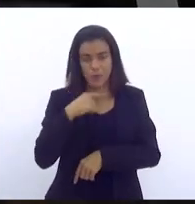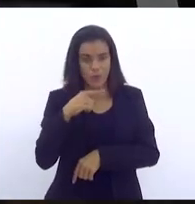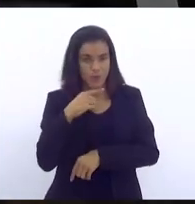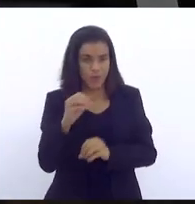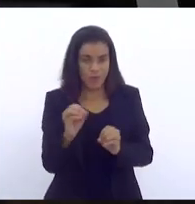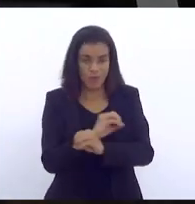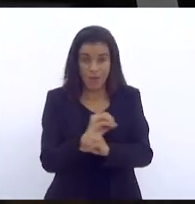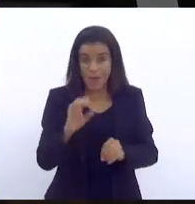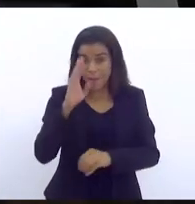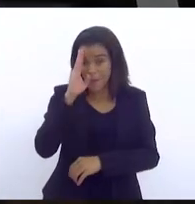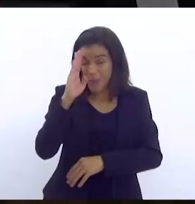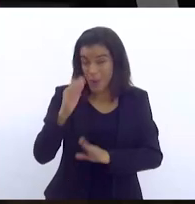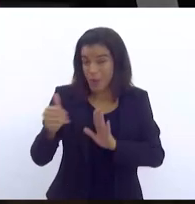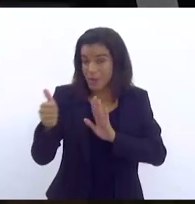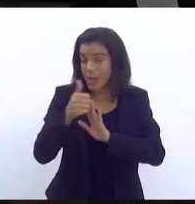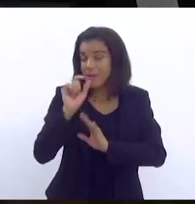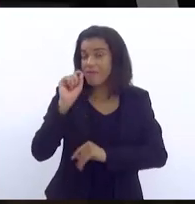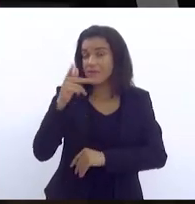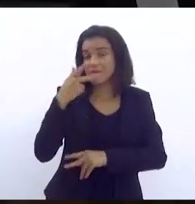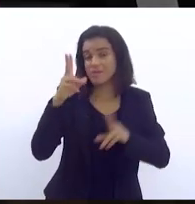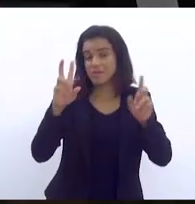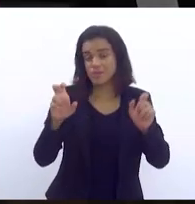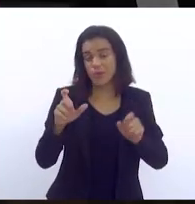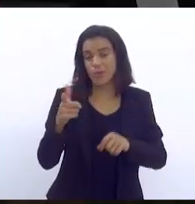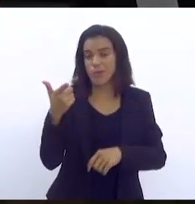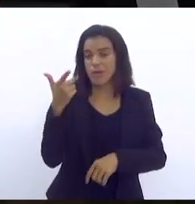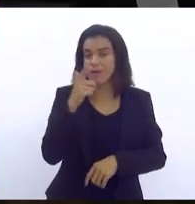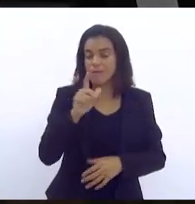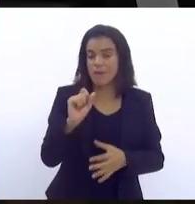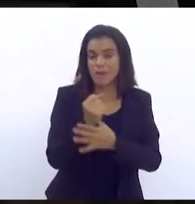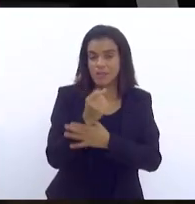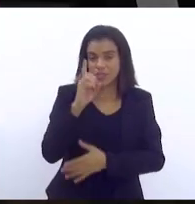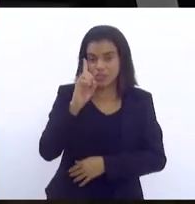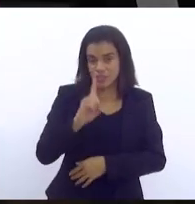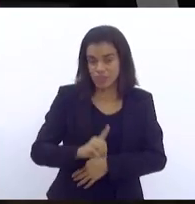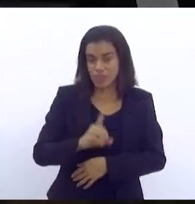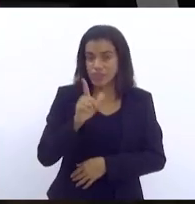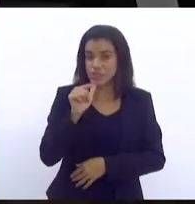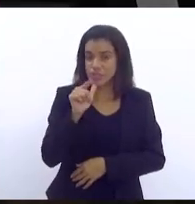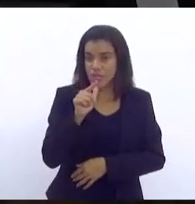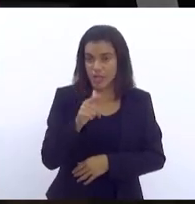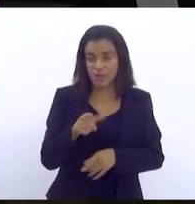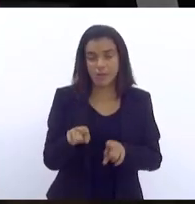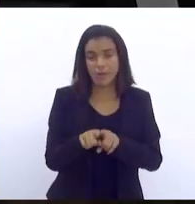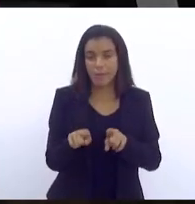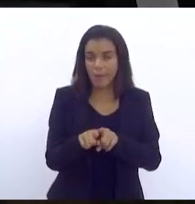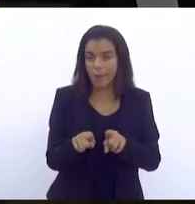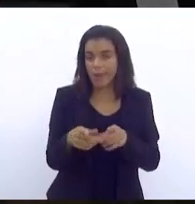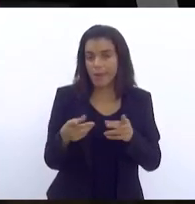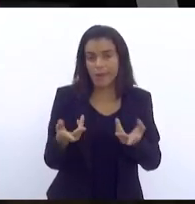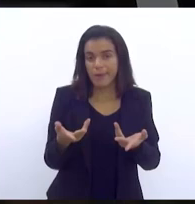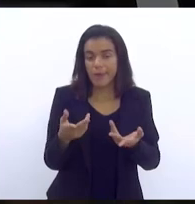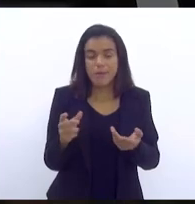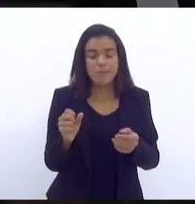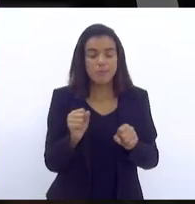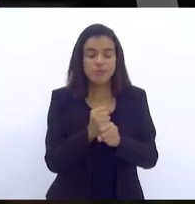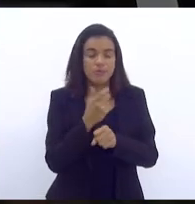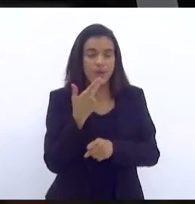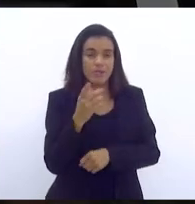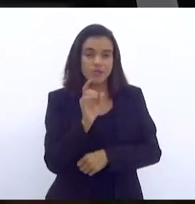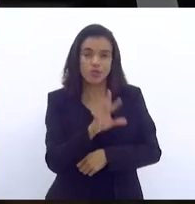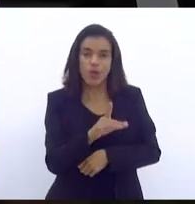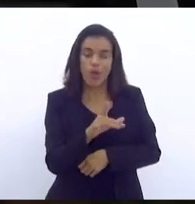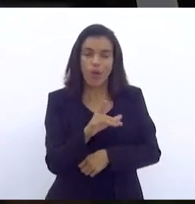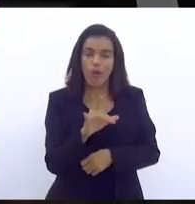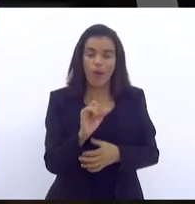audiência é falar sobre o acesso à água mas também a os seus desdobramentos né não tem como falar sobre acesso à água